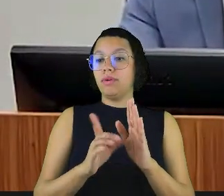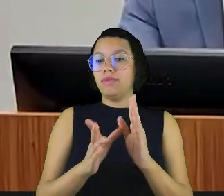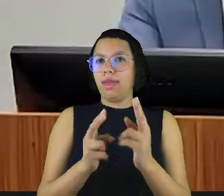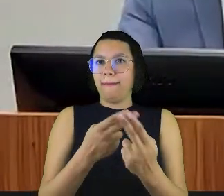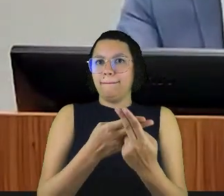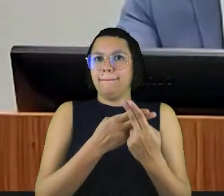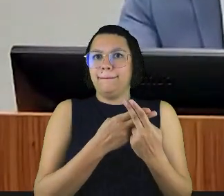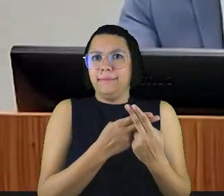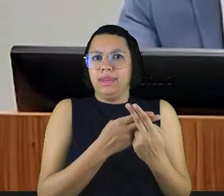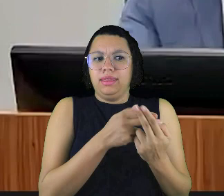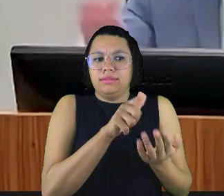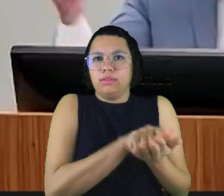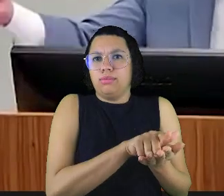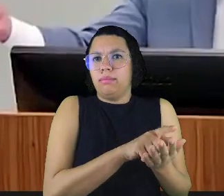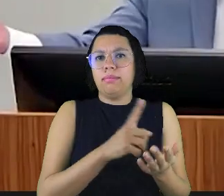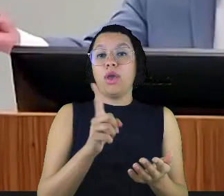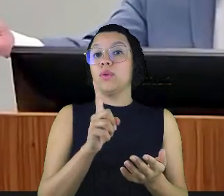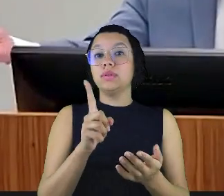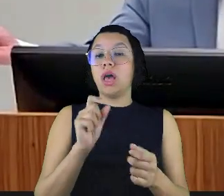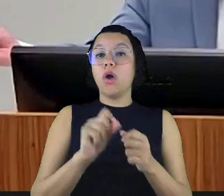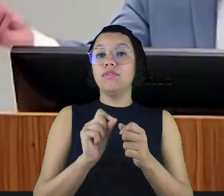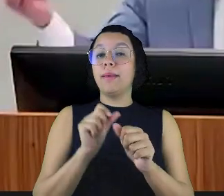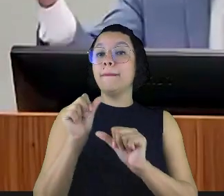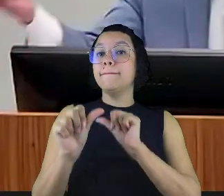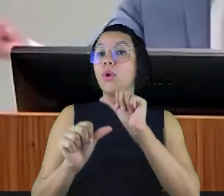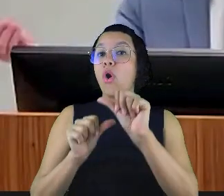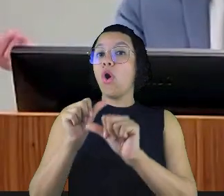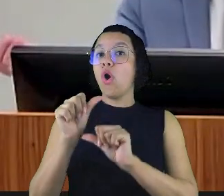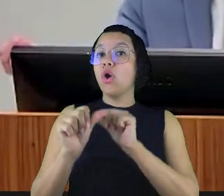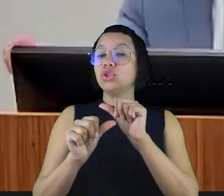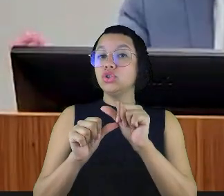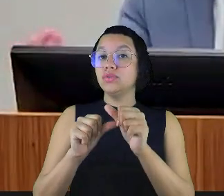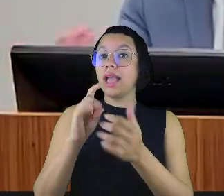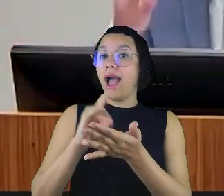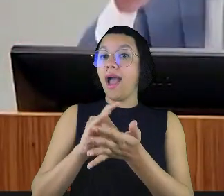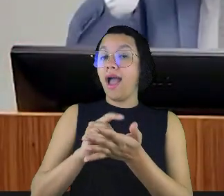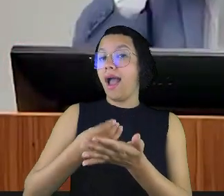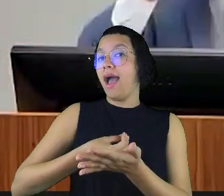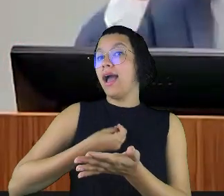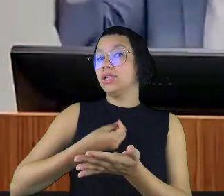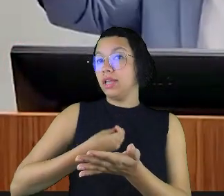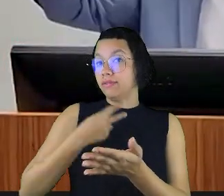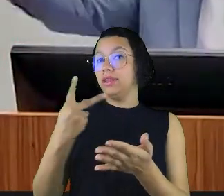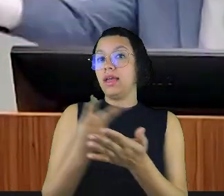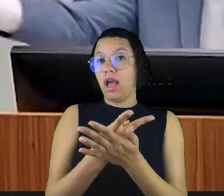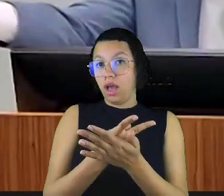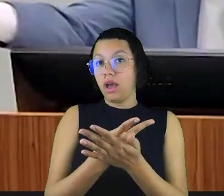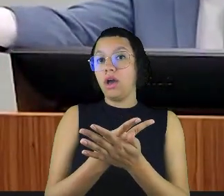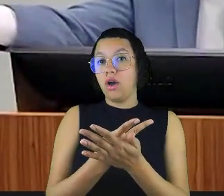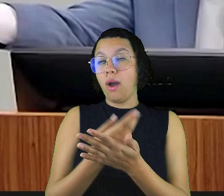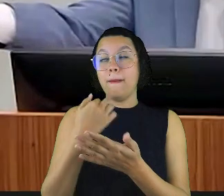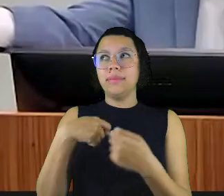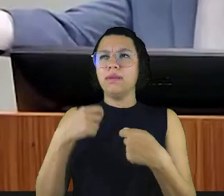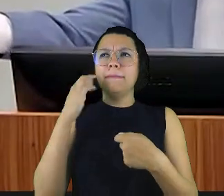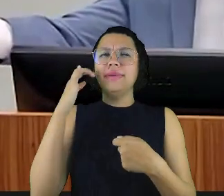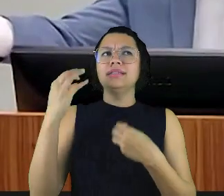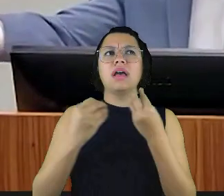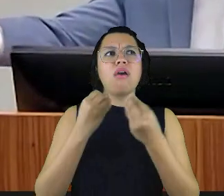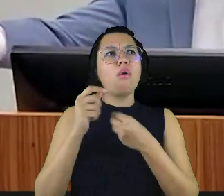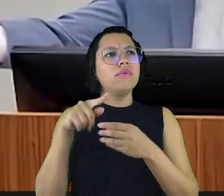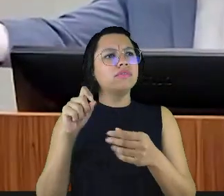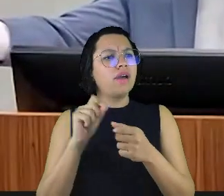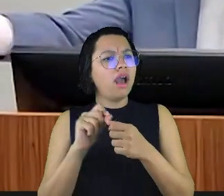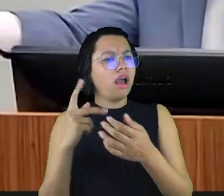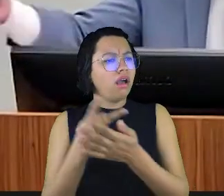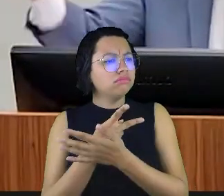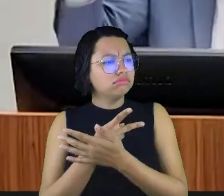papel. Elas foram feitas para modificar a realidade fenomênica. Então, eu tenho que pensar como é que isso vai acontecer no